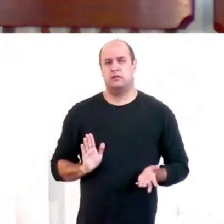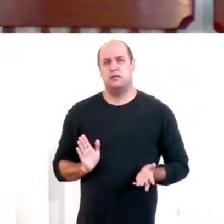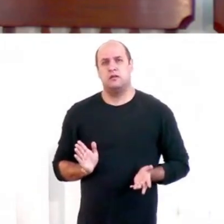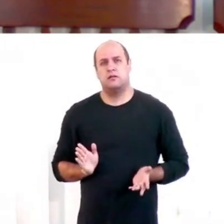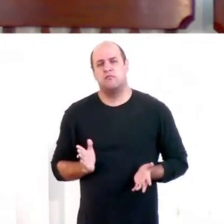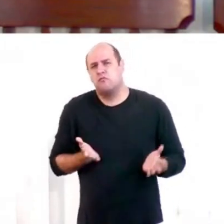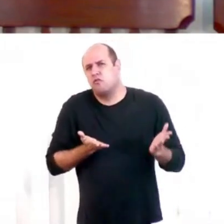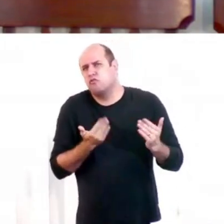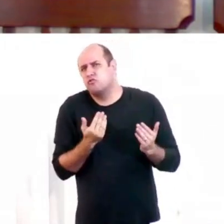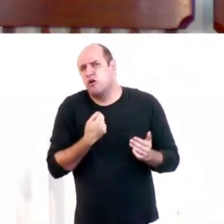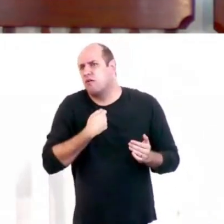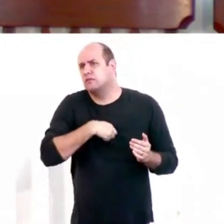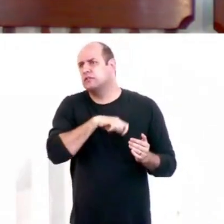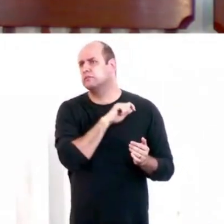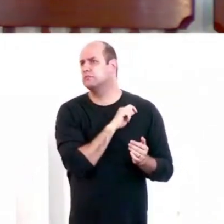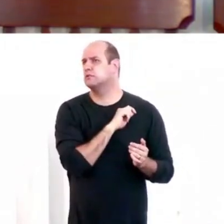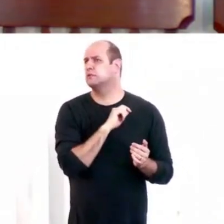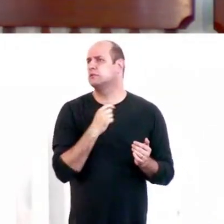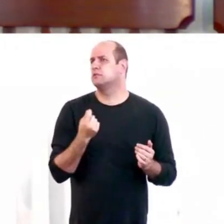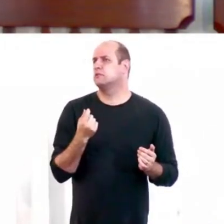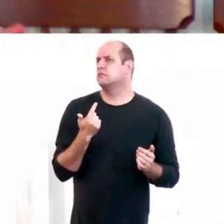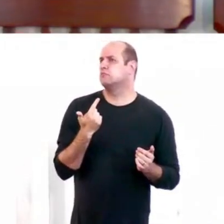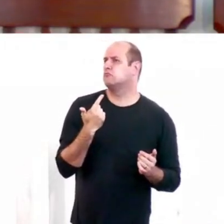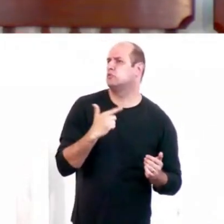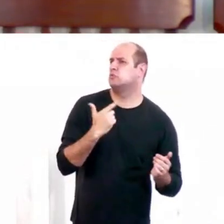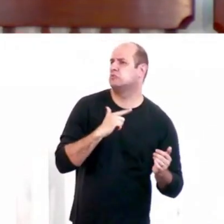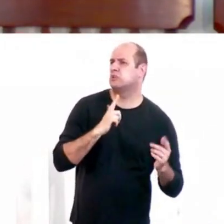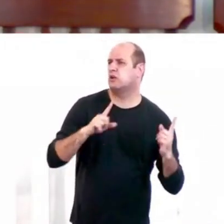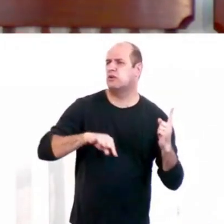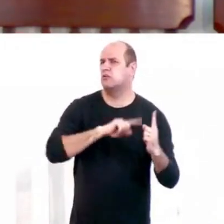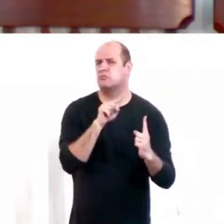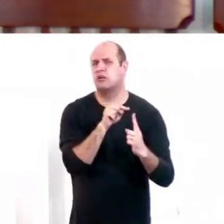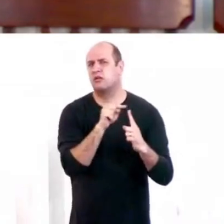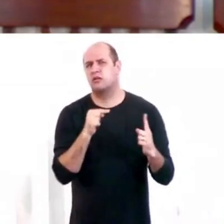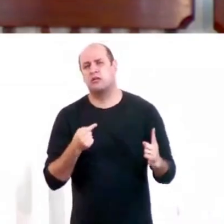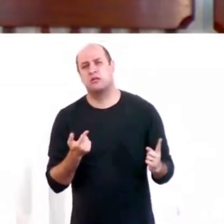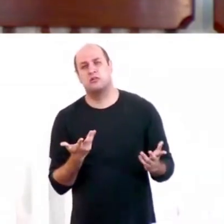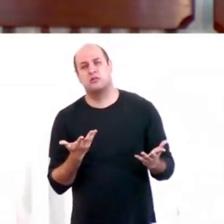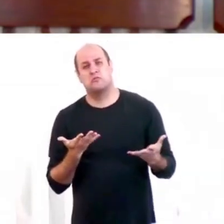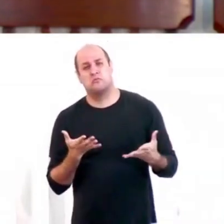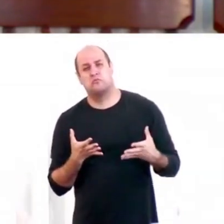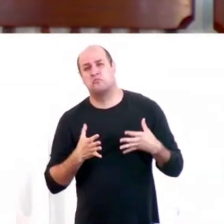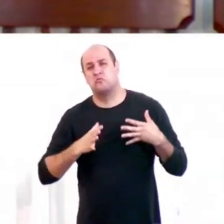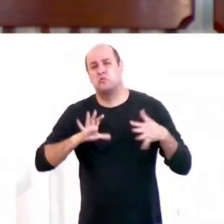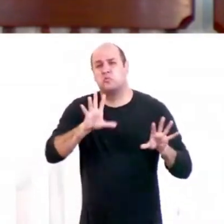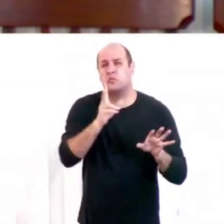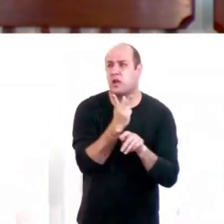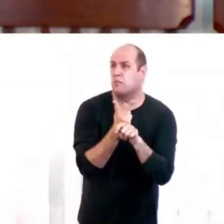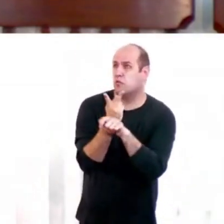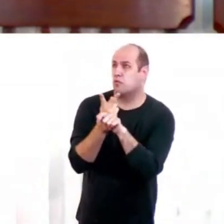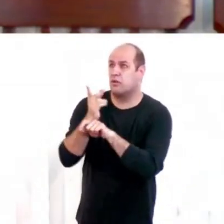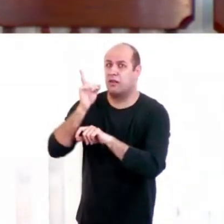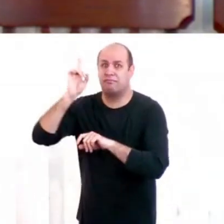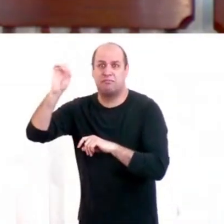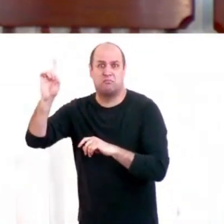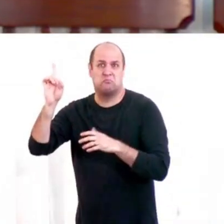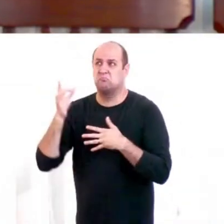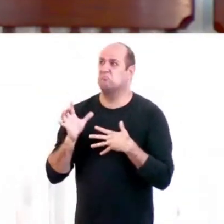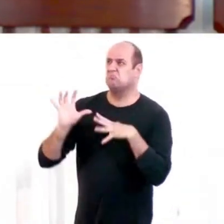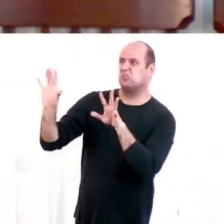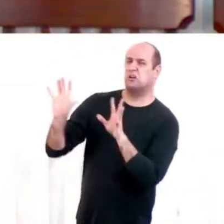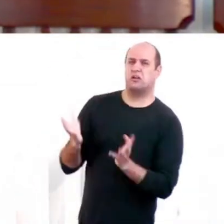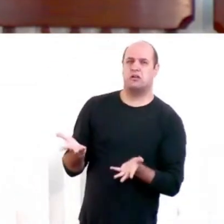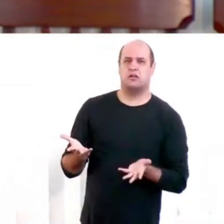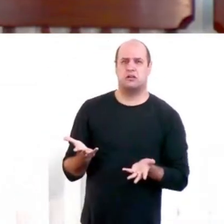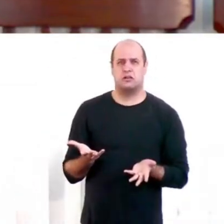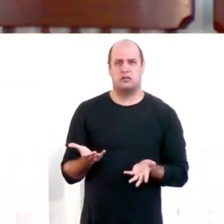eles não têm rumo, eles não têm objetivo, muito menos eles querem procurar em Deus esse objetivo. Eles não